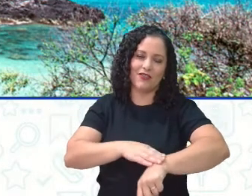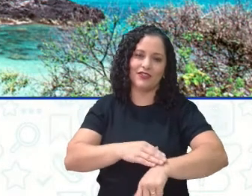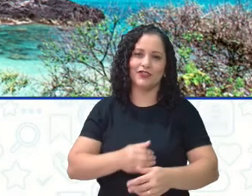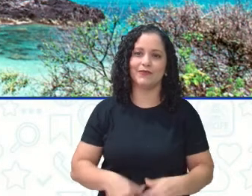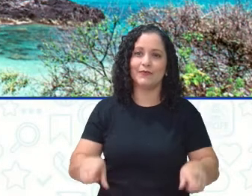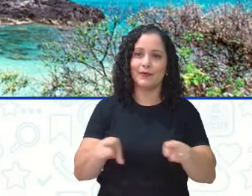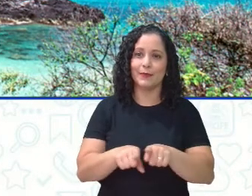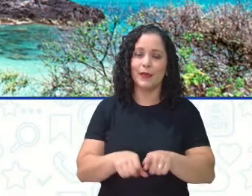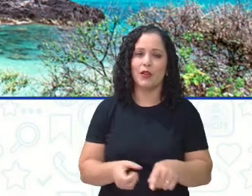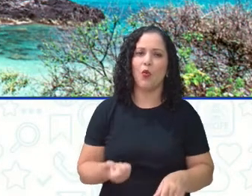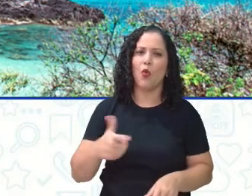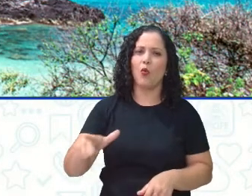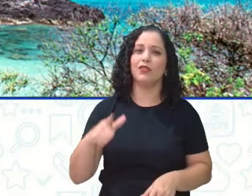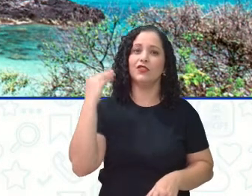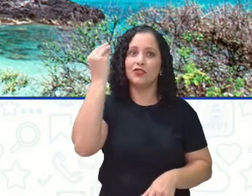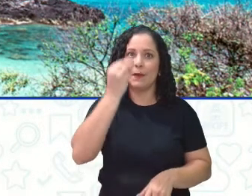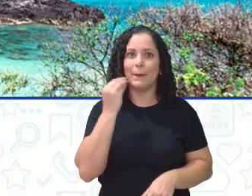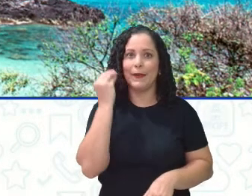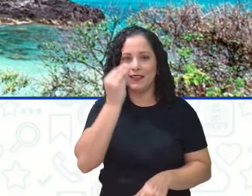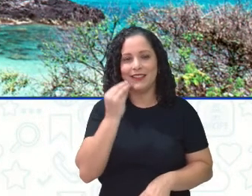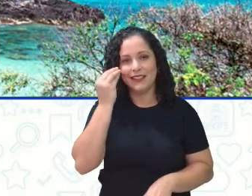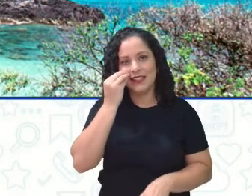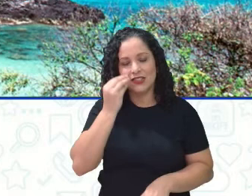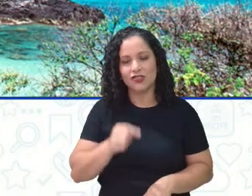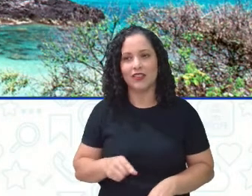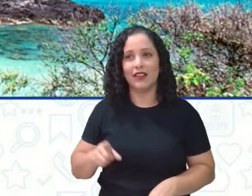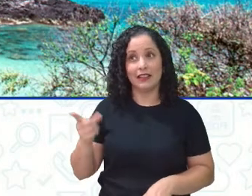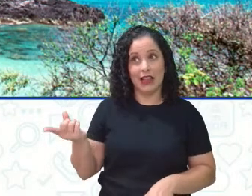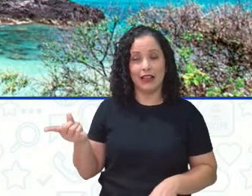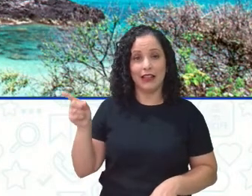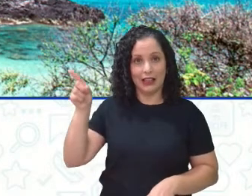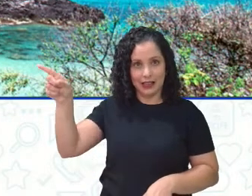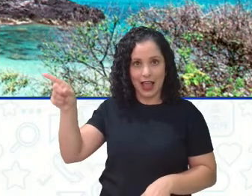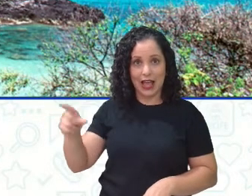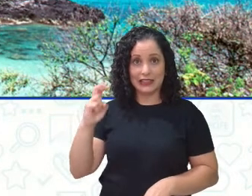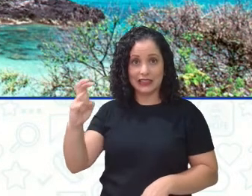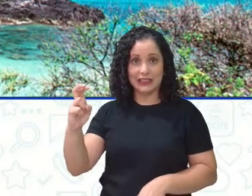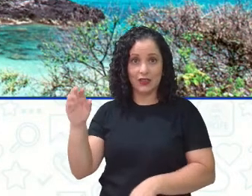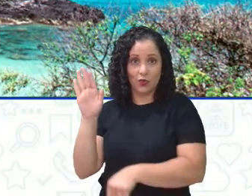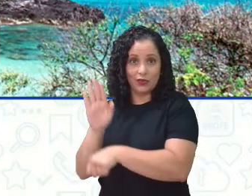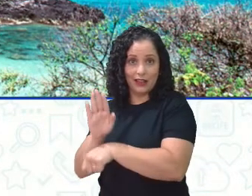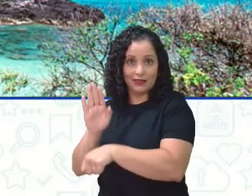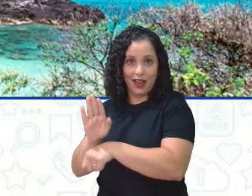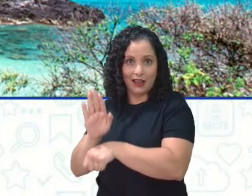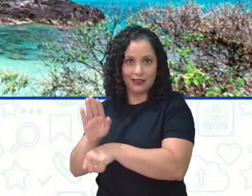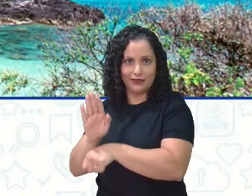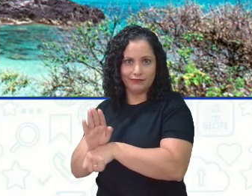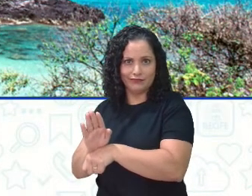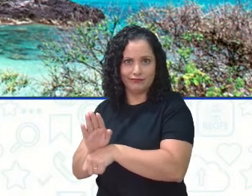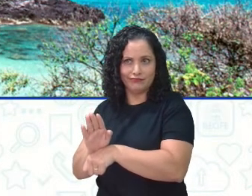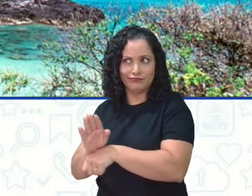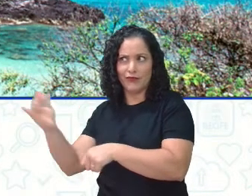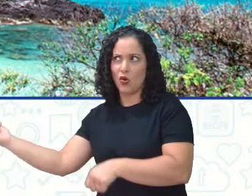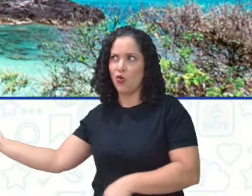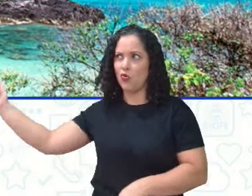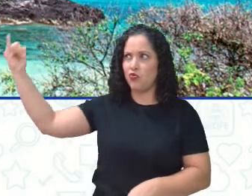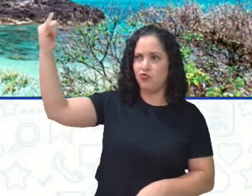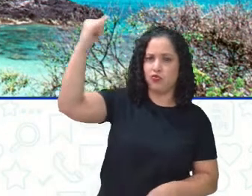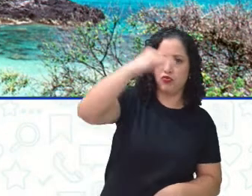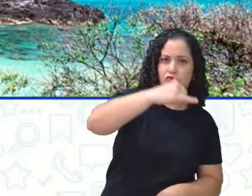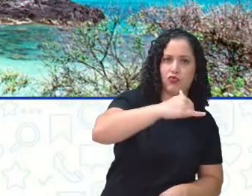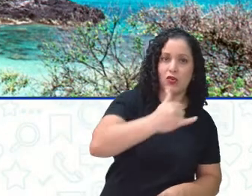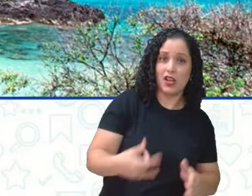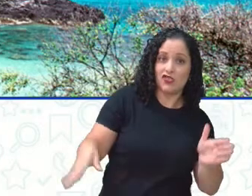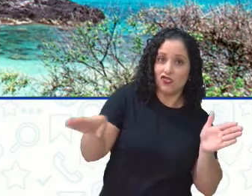ela vivenciou. Ela saiu de 5 horas da tarde de Fernando de Noronha e chegou aqui de 5h10. Então, para